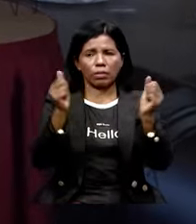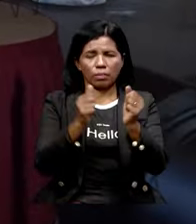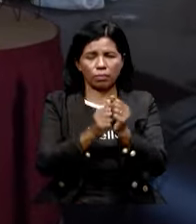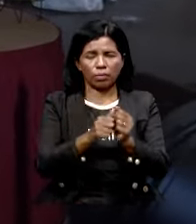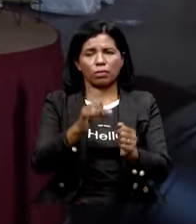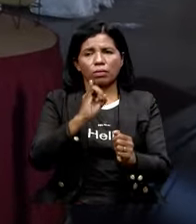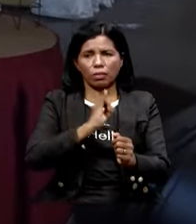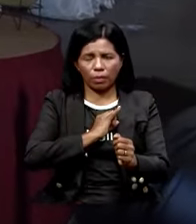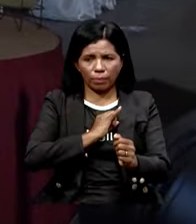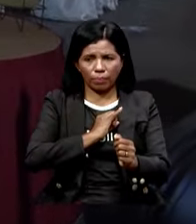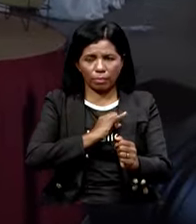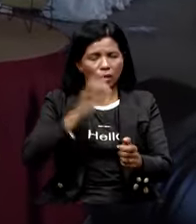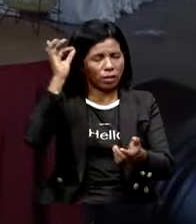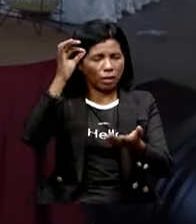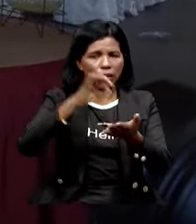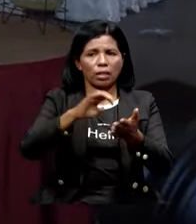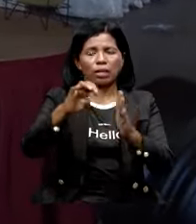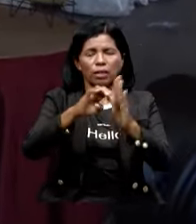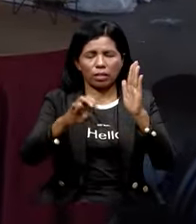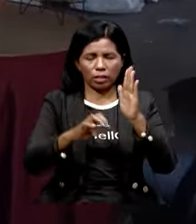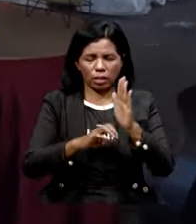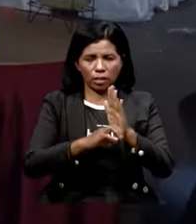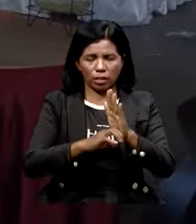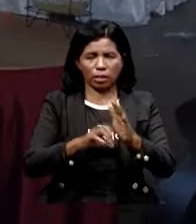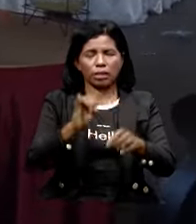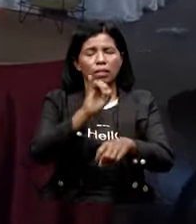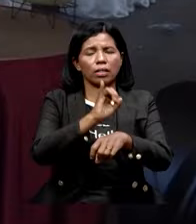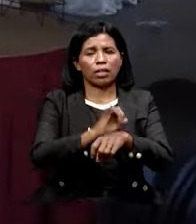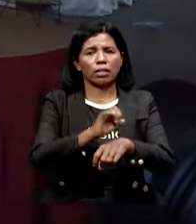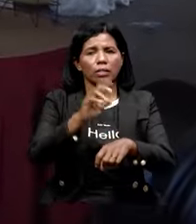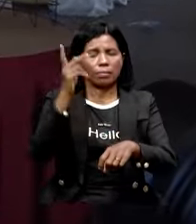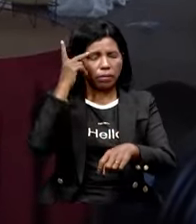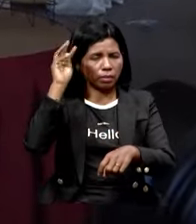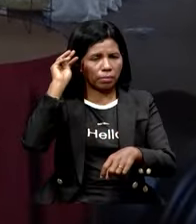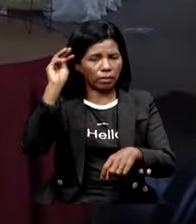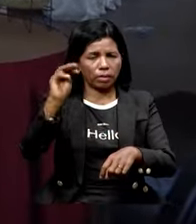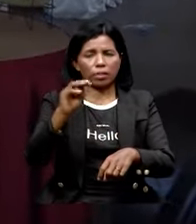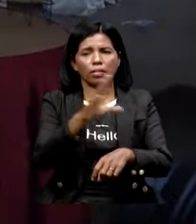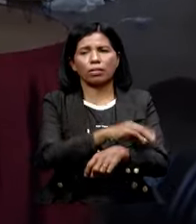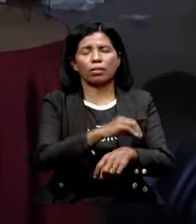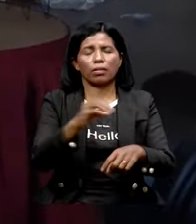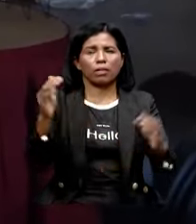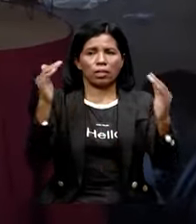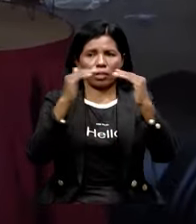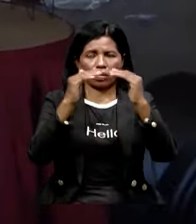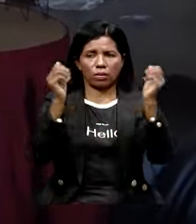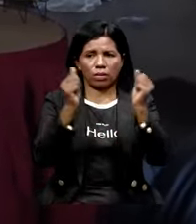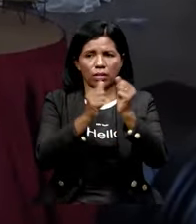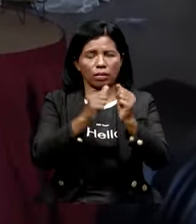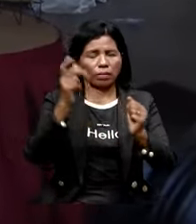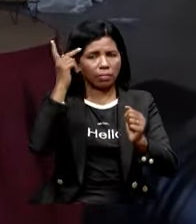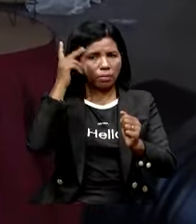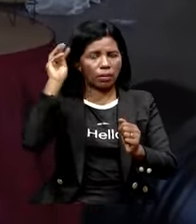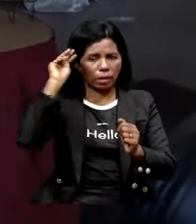o secretário de Estado Vaticano, que é equivalente ao primeiro-ministro Vaticano, né, encontro com o